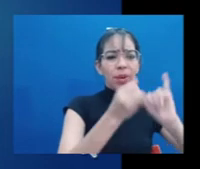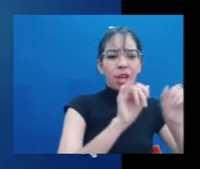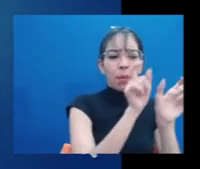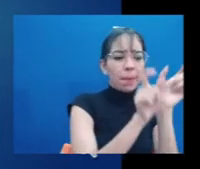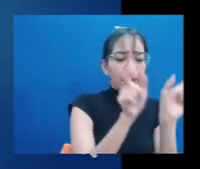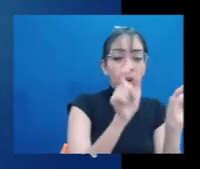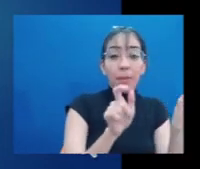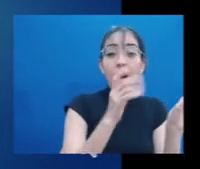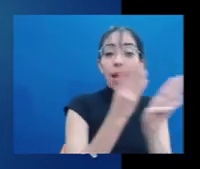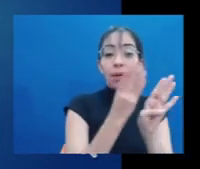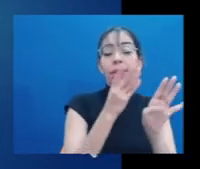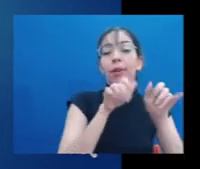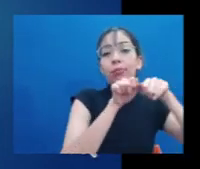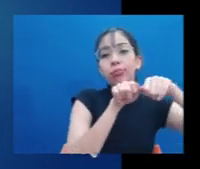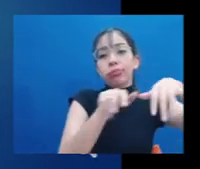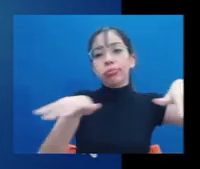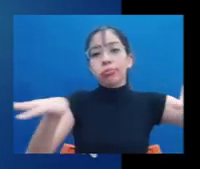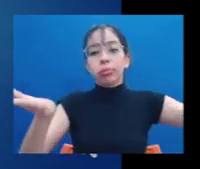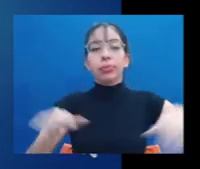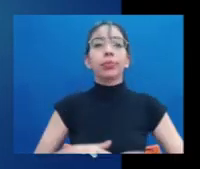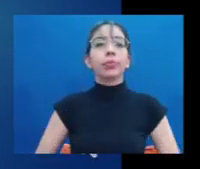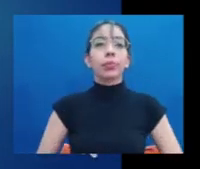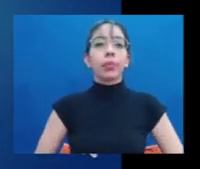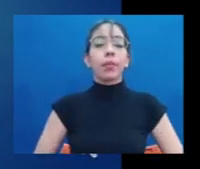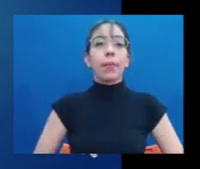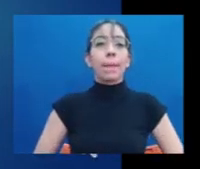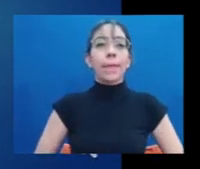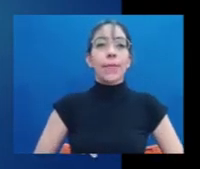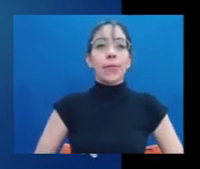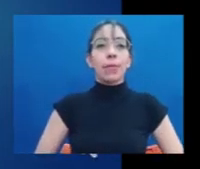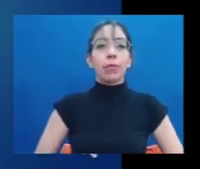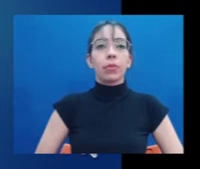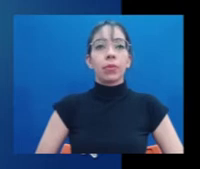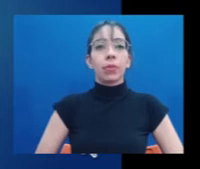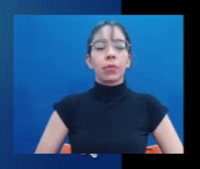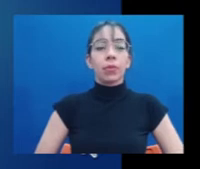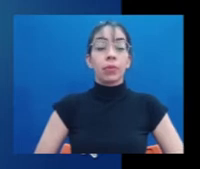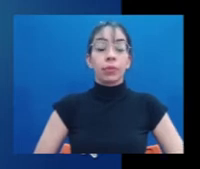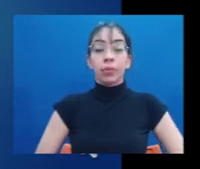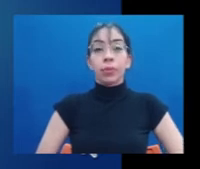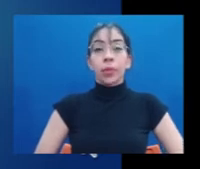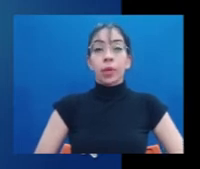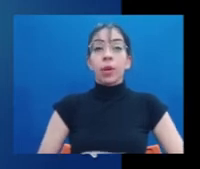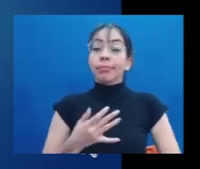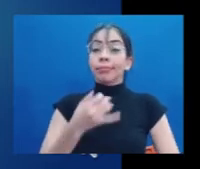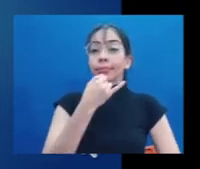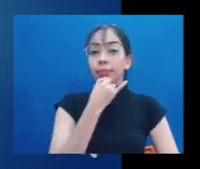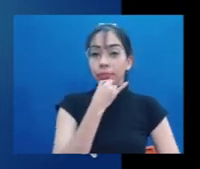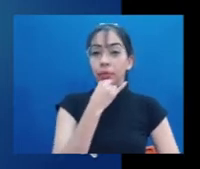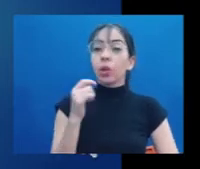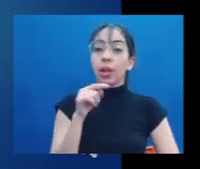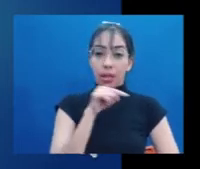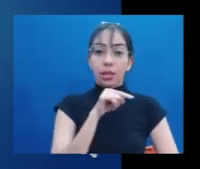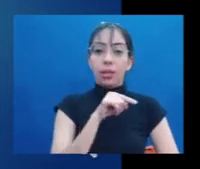universidade, que a explosão aconteceu no motor da geladeira, como ali haviam vários produtos químicos, se formou uma nuvem